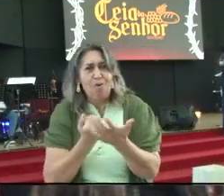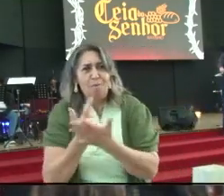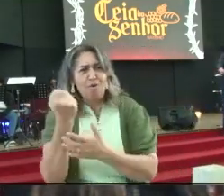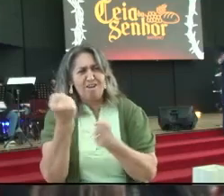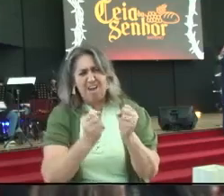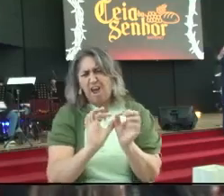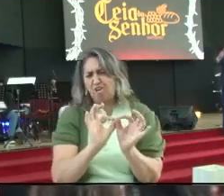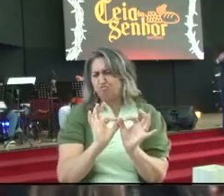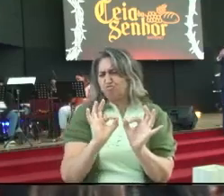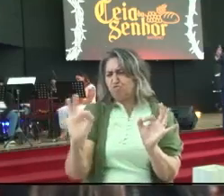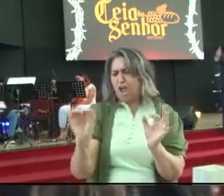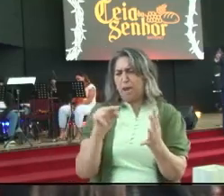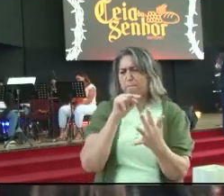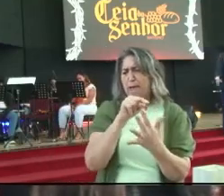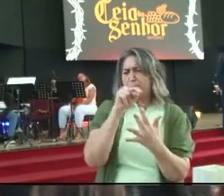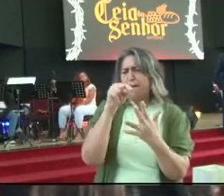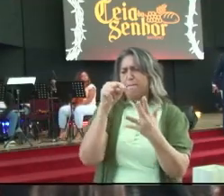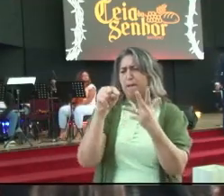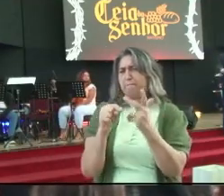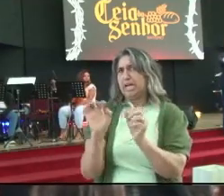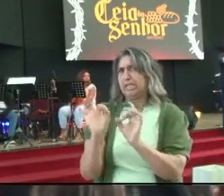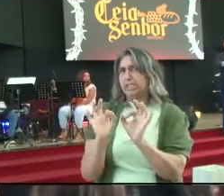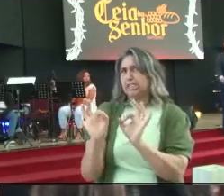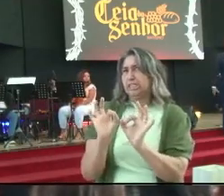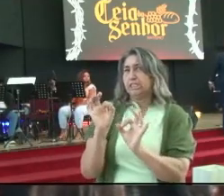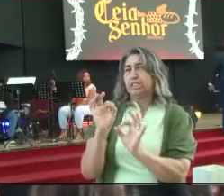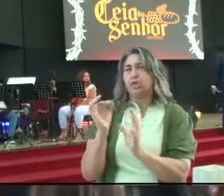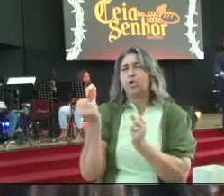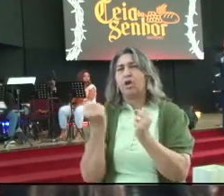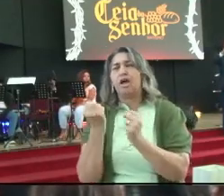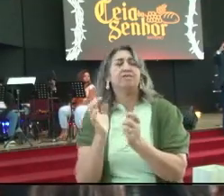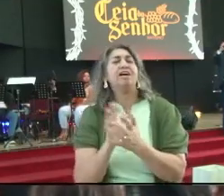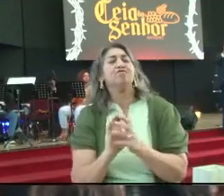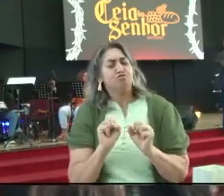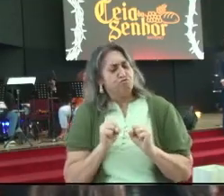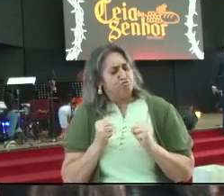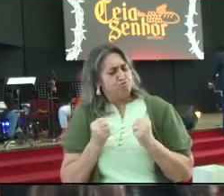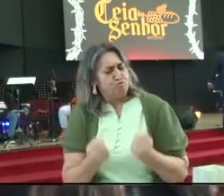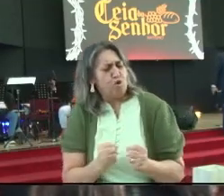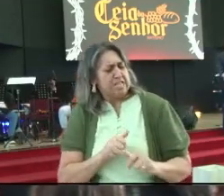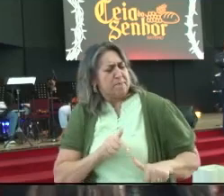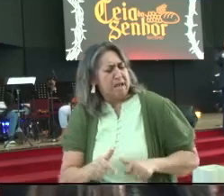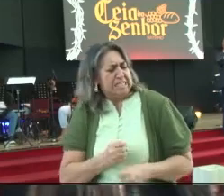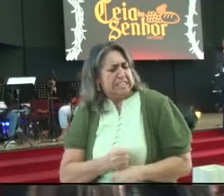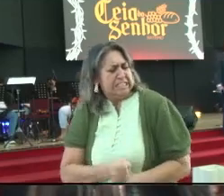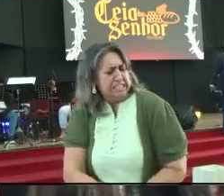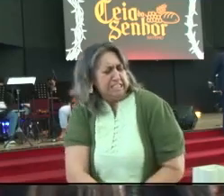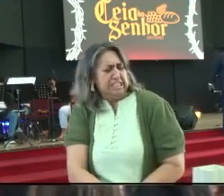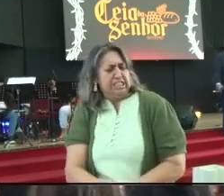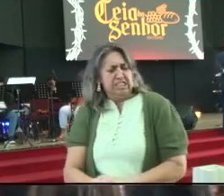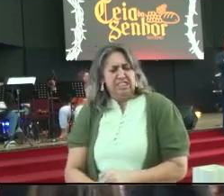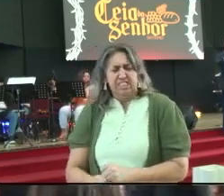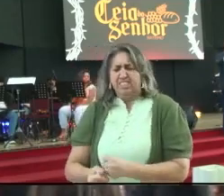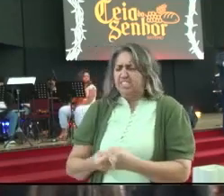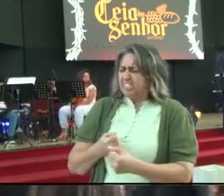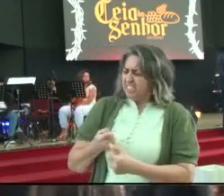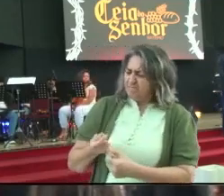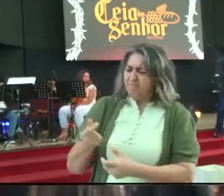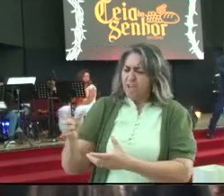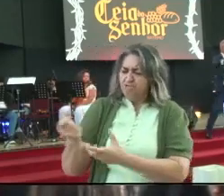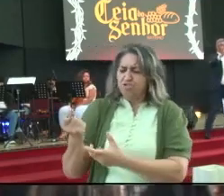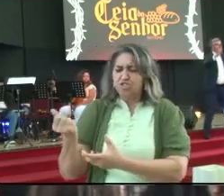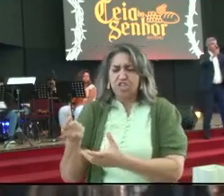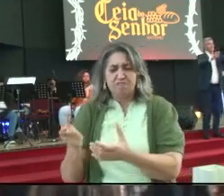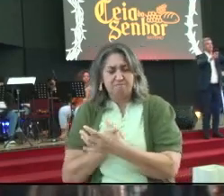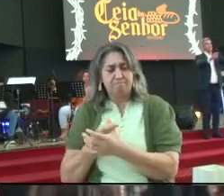tal, tal, tal. Aí você se esforça, você trabalha, você faz crediário, você faz tudo. Aí você